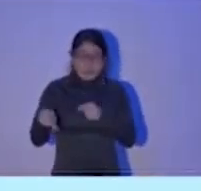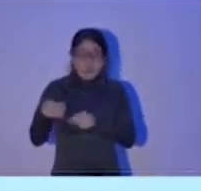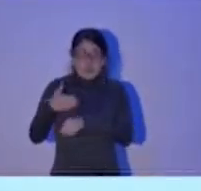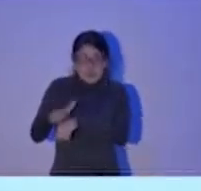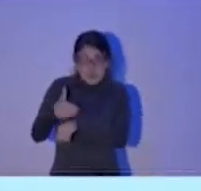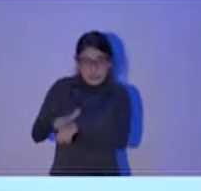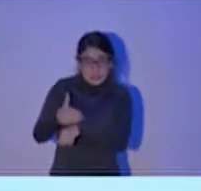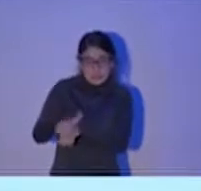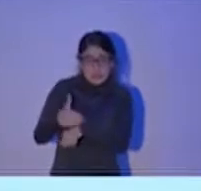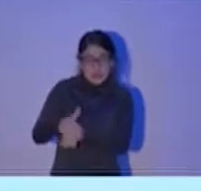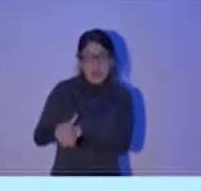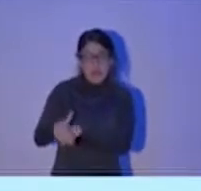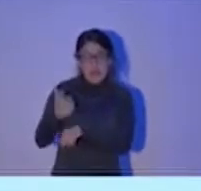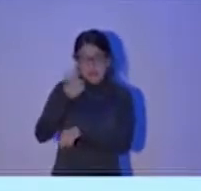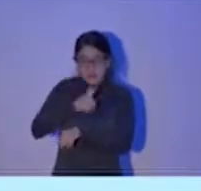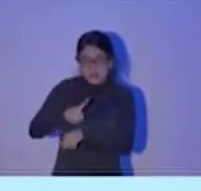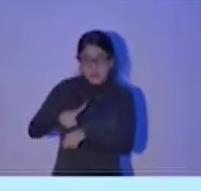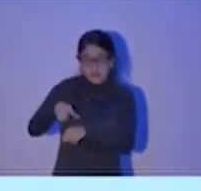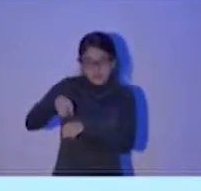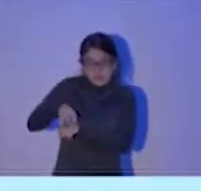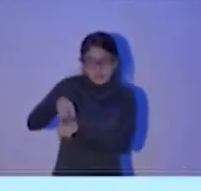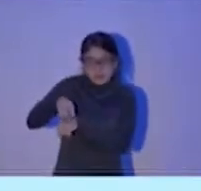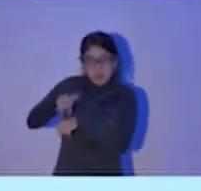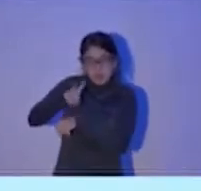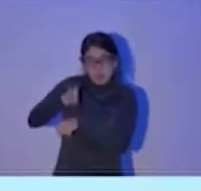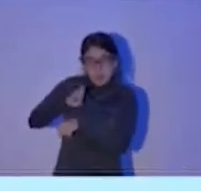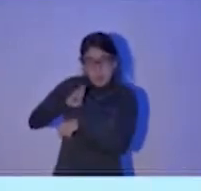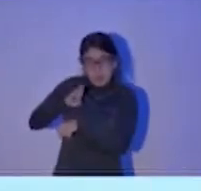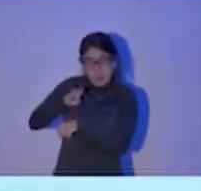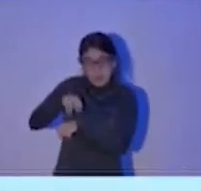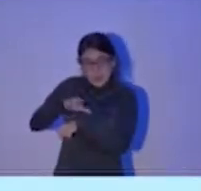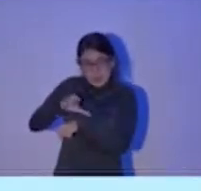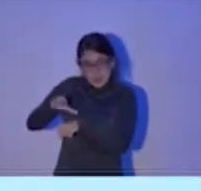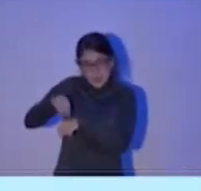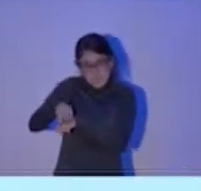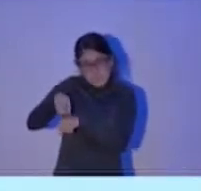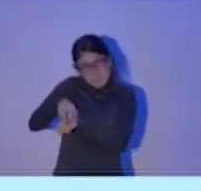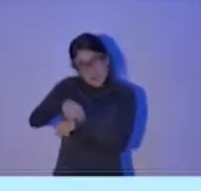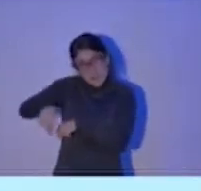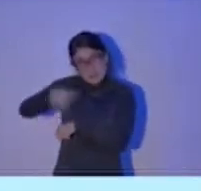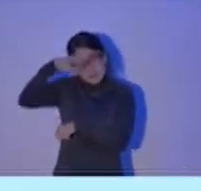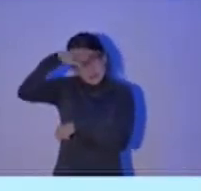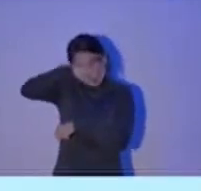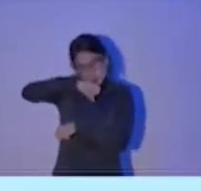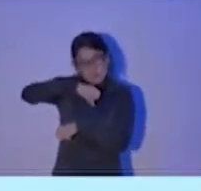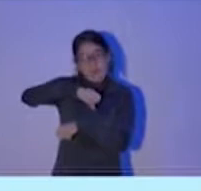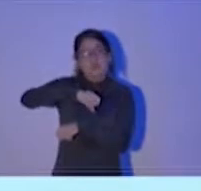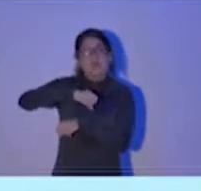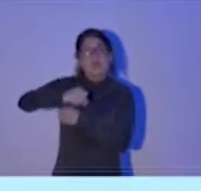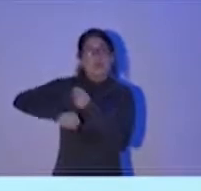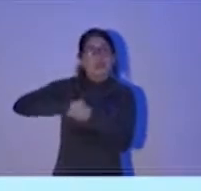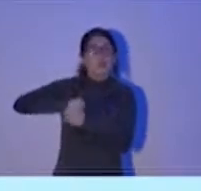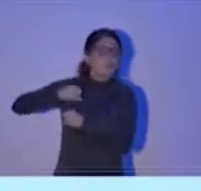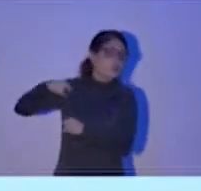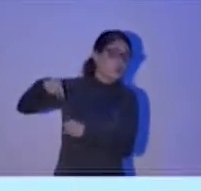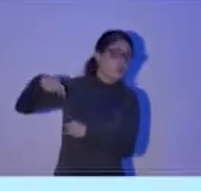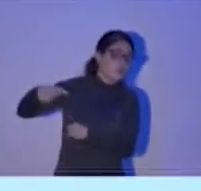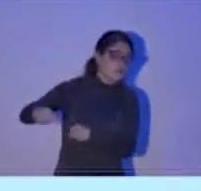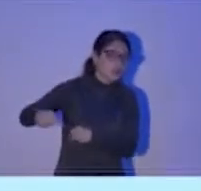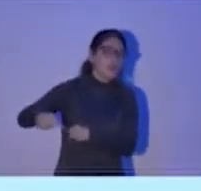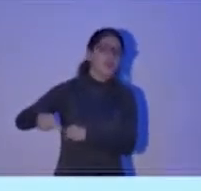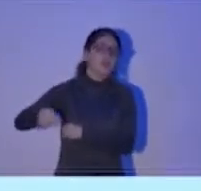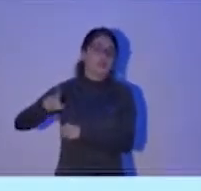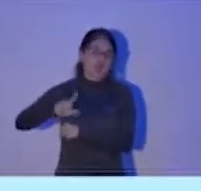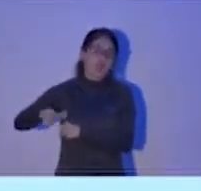nós estamos fazendo o primeiro ciclo, que é o quê? A estruturação dos currículos, e ano que vem, o treinamento dos professores para a implementação dessa